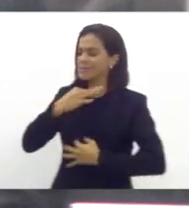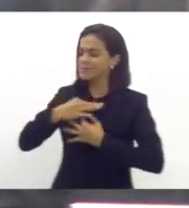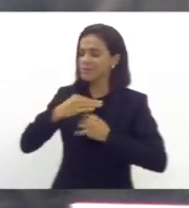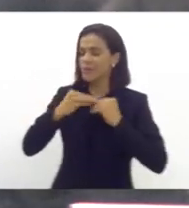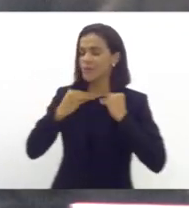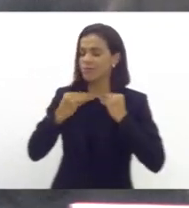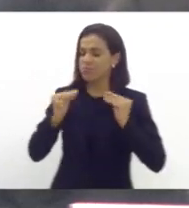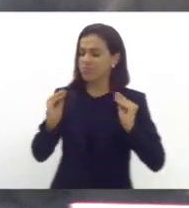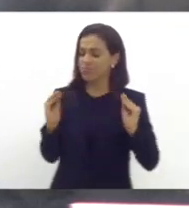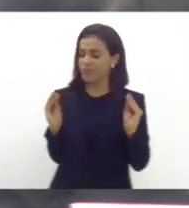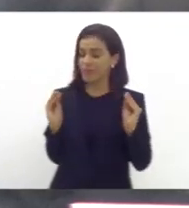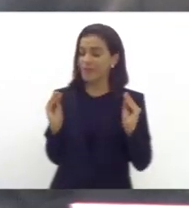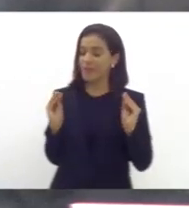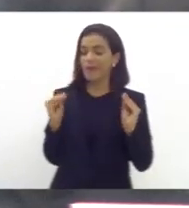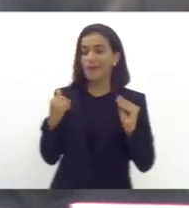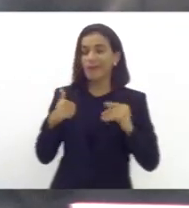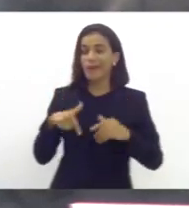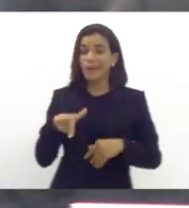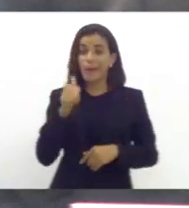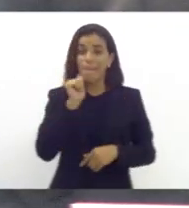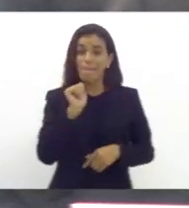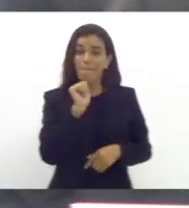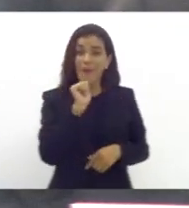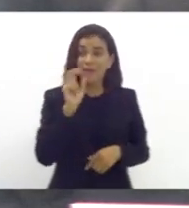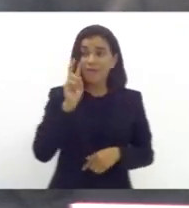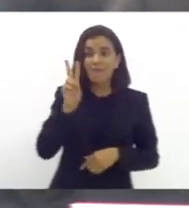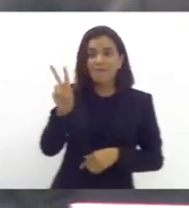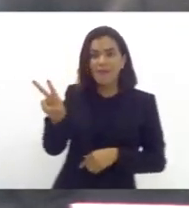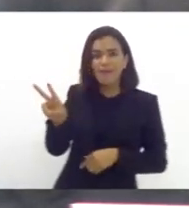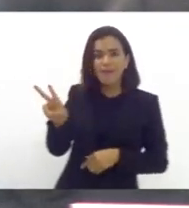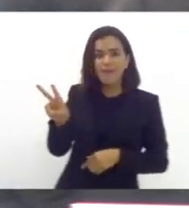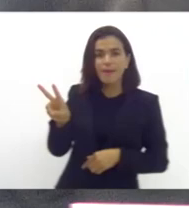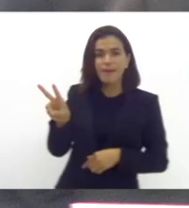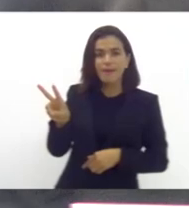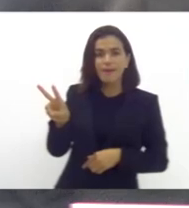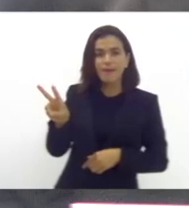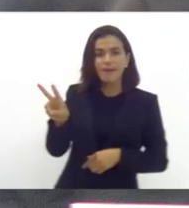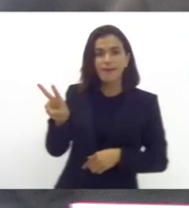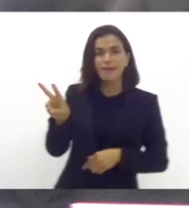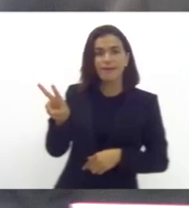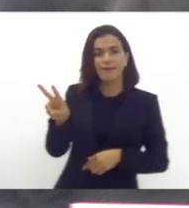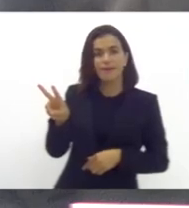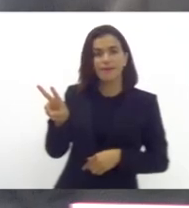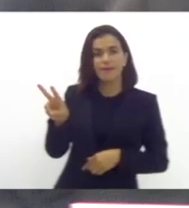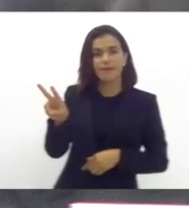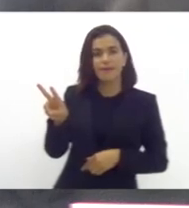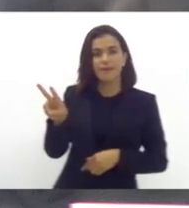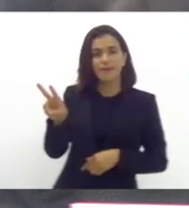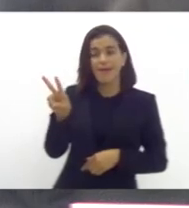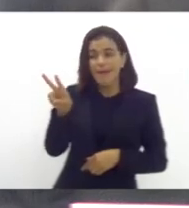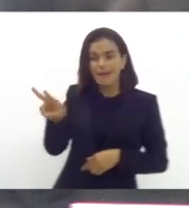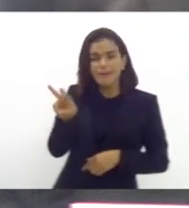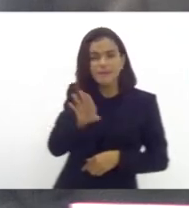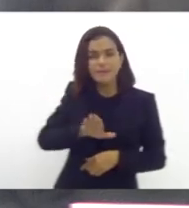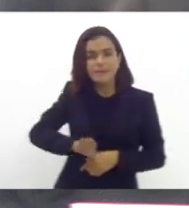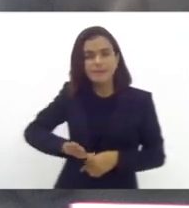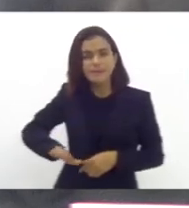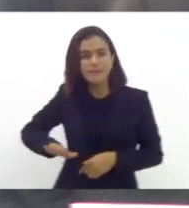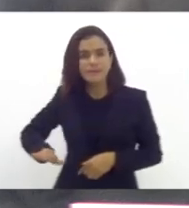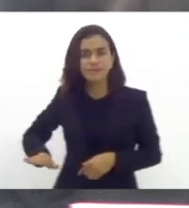banho e vai ter mãe que vai encontrar isto em casa esta pessoa esta